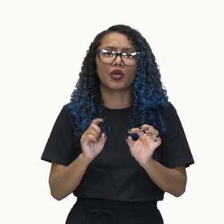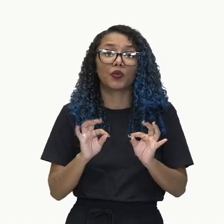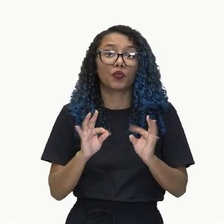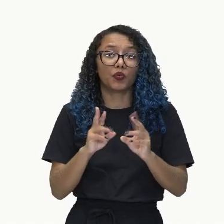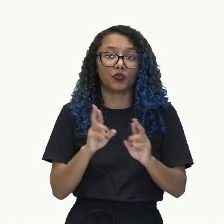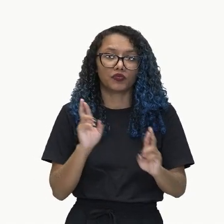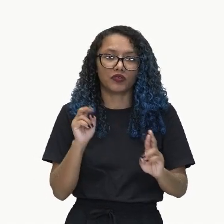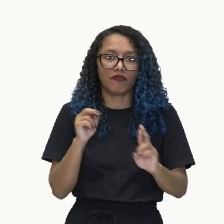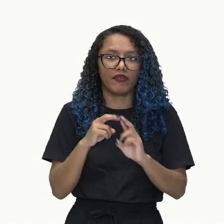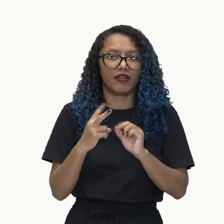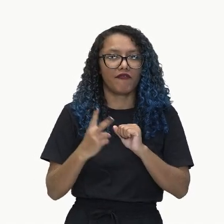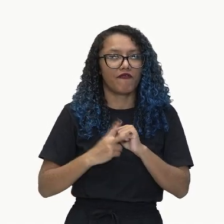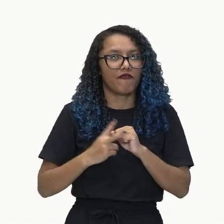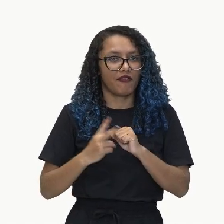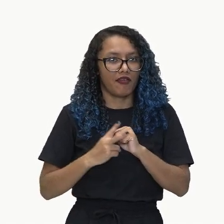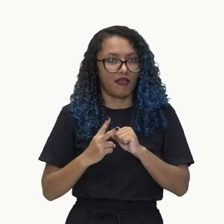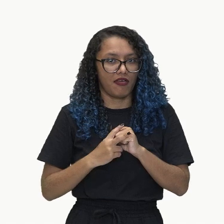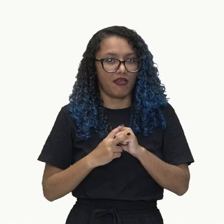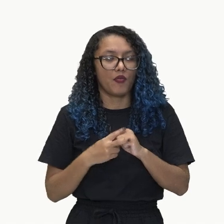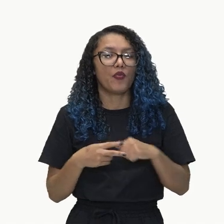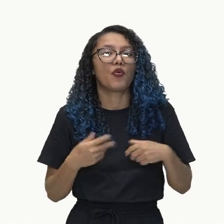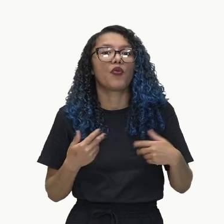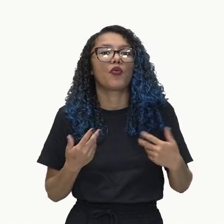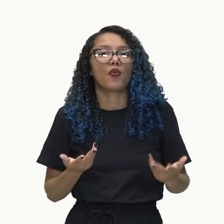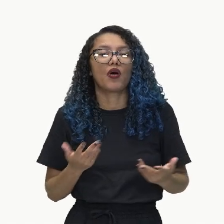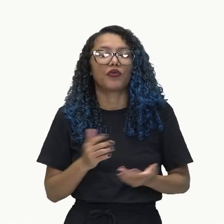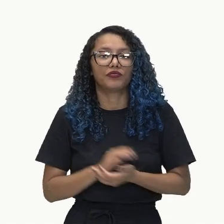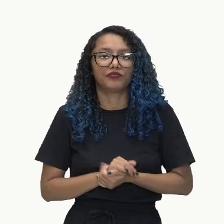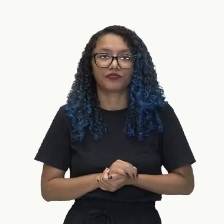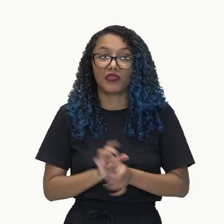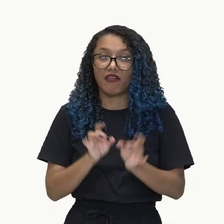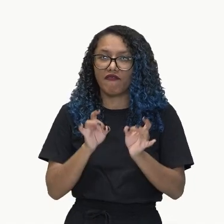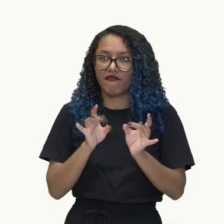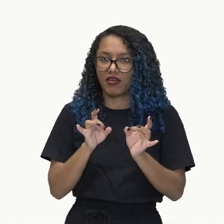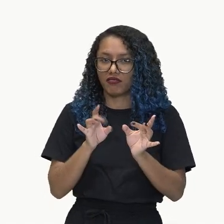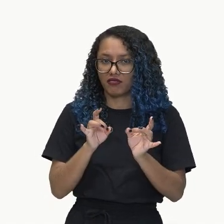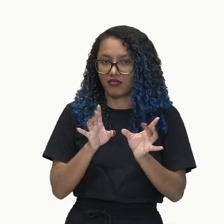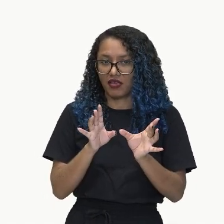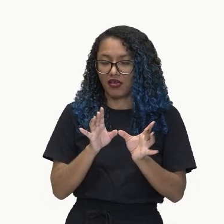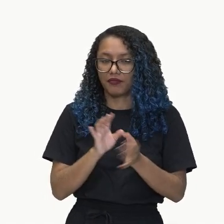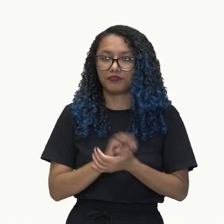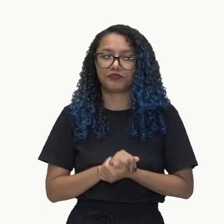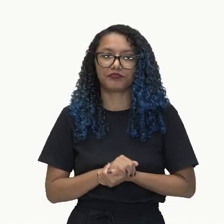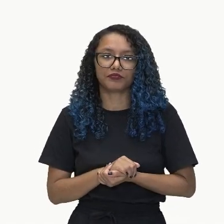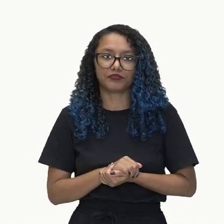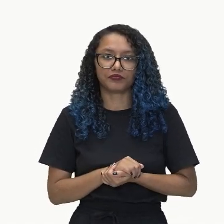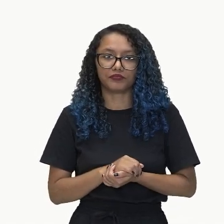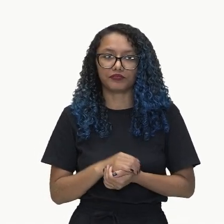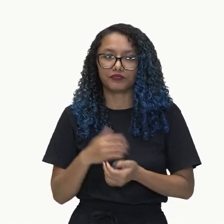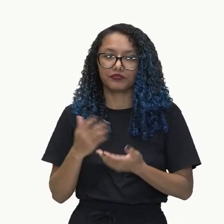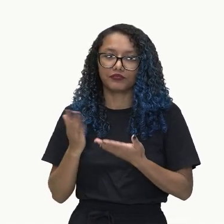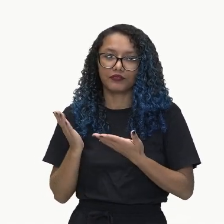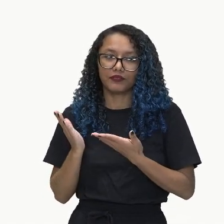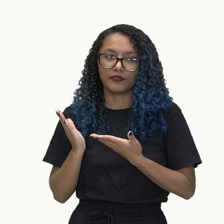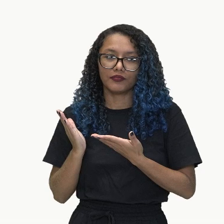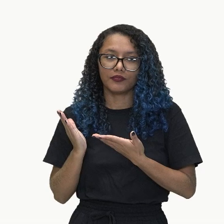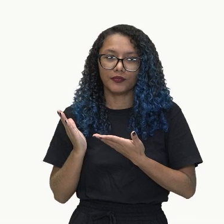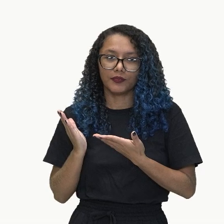verbo tá bom o verbo vender ou na língua espanhola vender então vejam